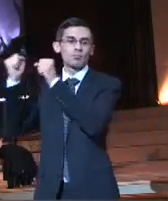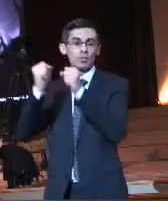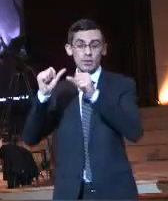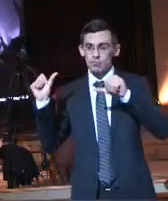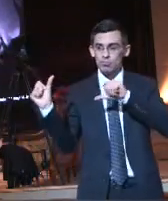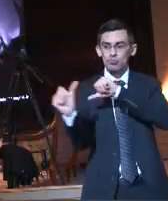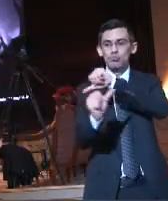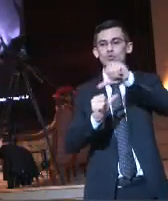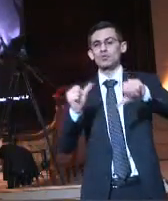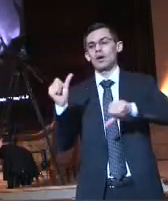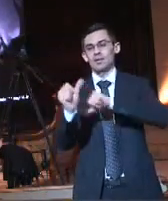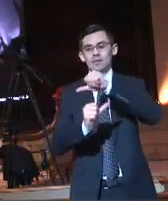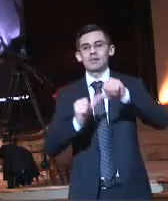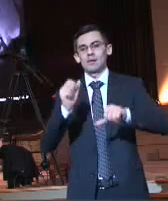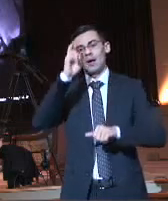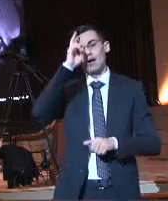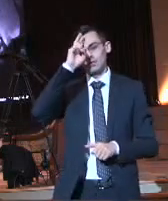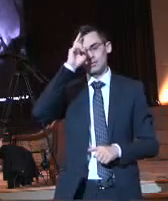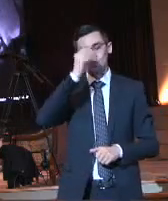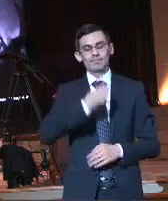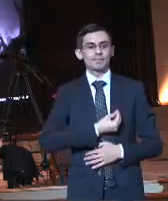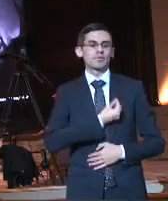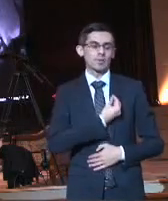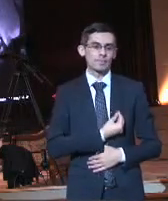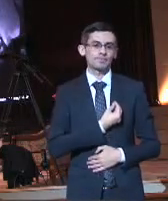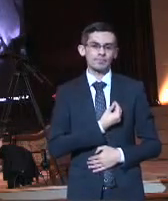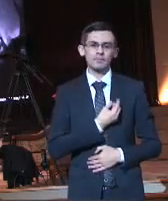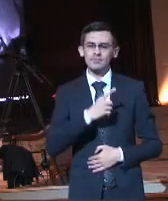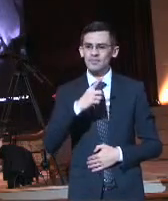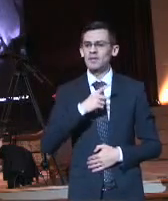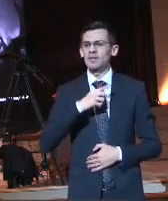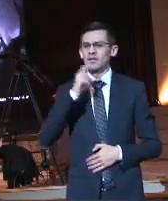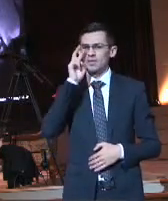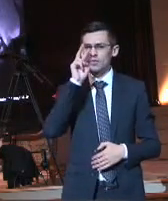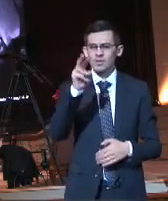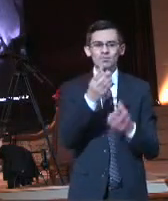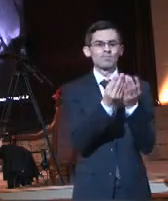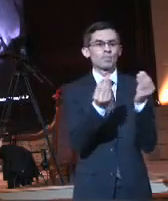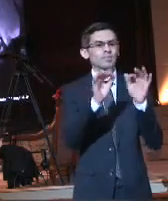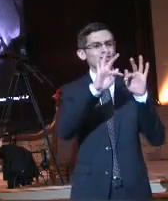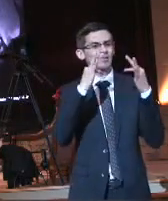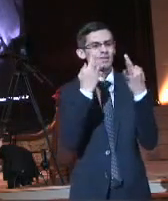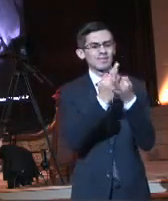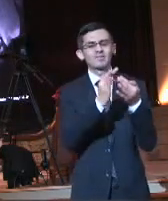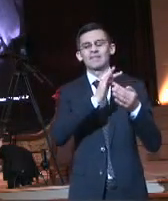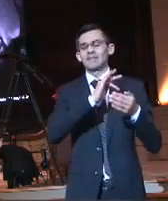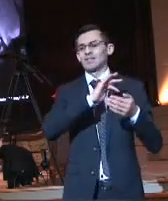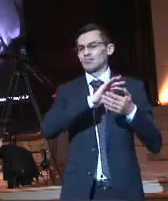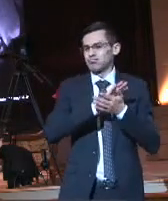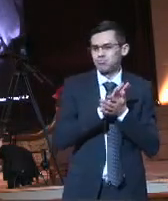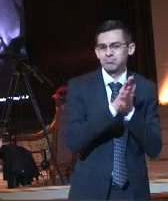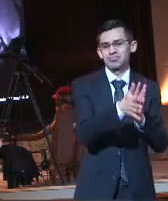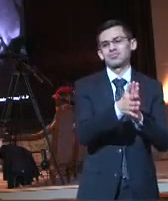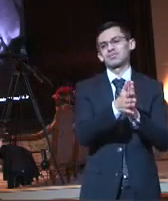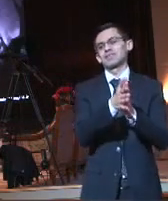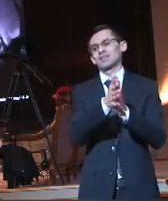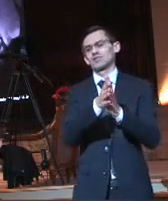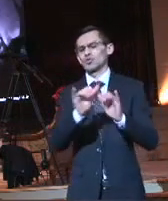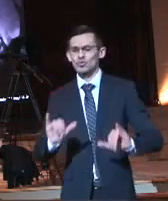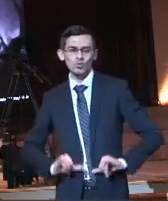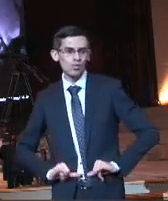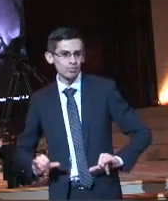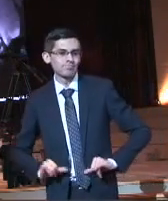o cenário da história. Eu tenho visto tantas famílias quebradas, machucadas, destruídas,